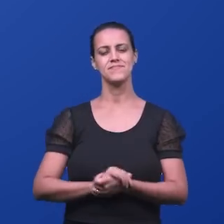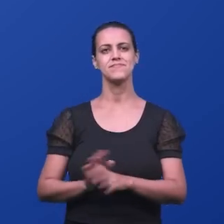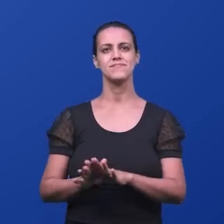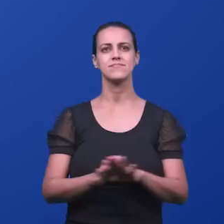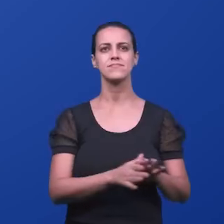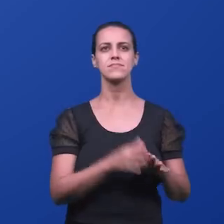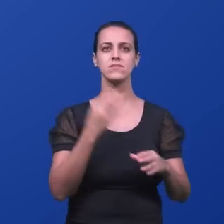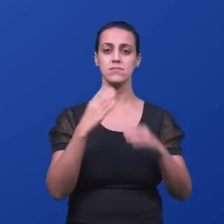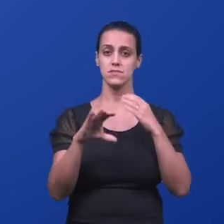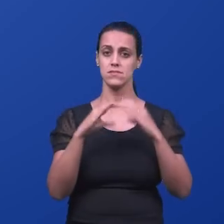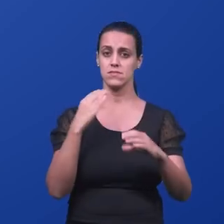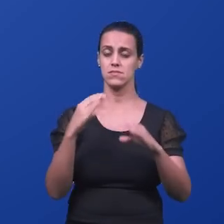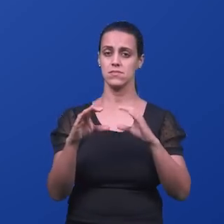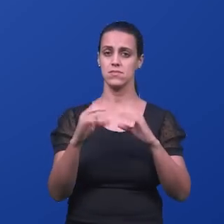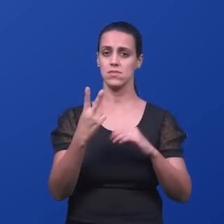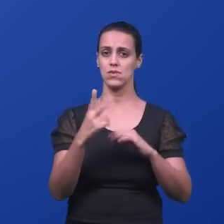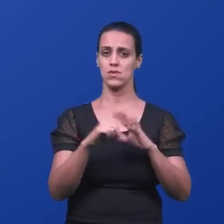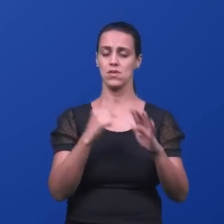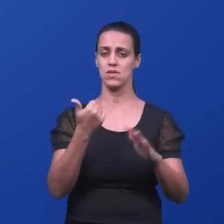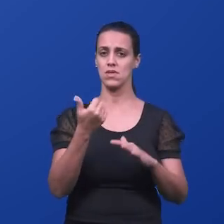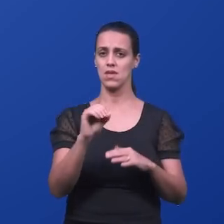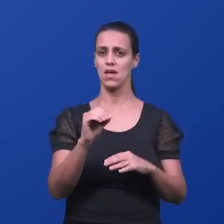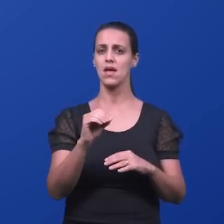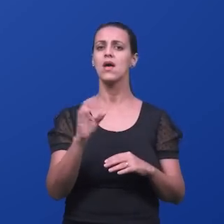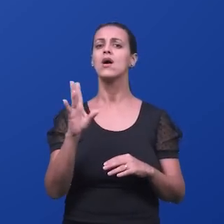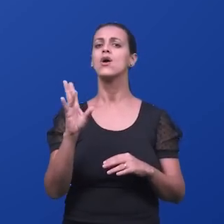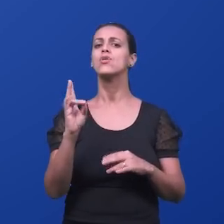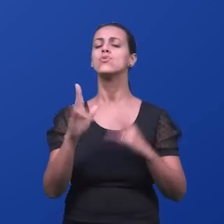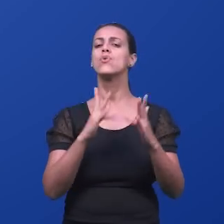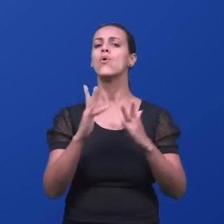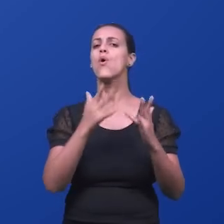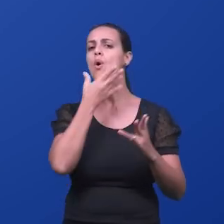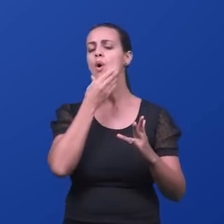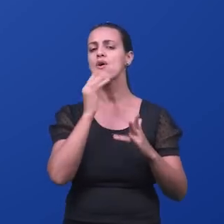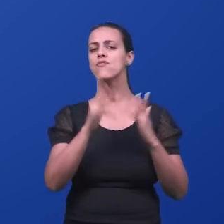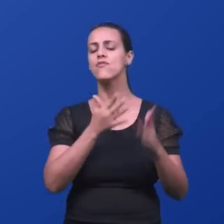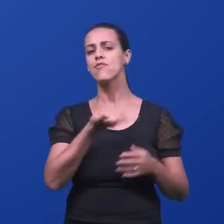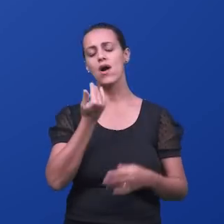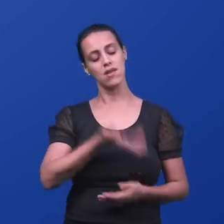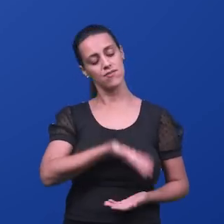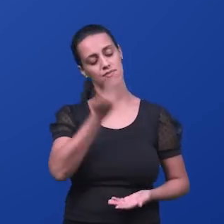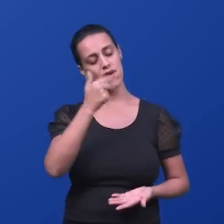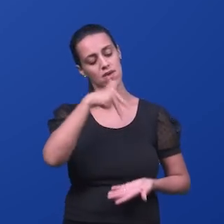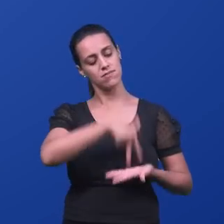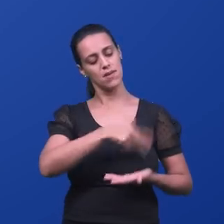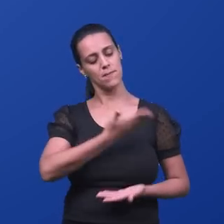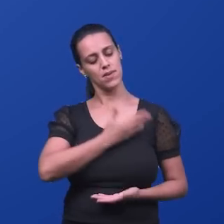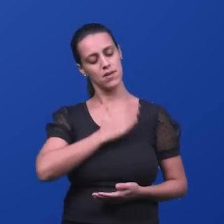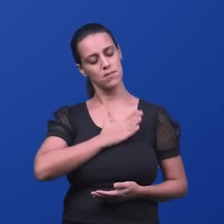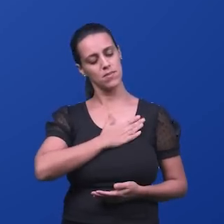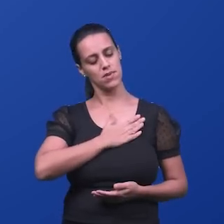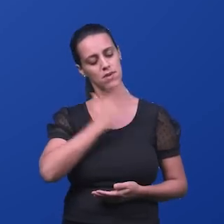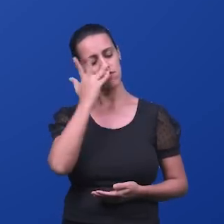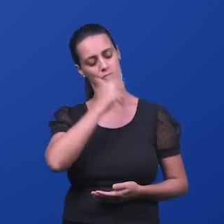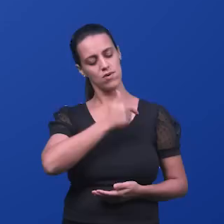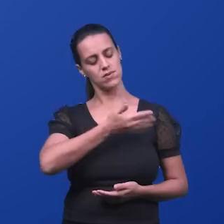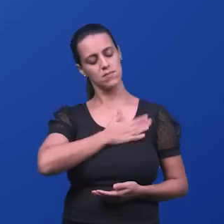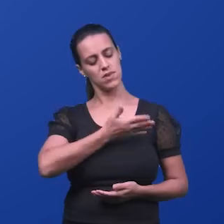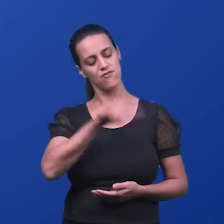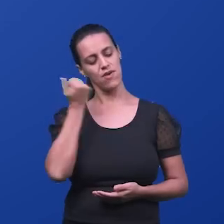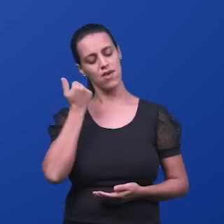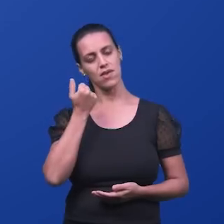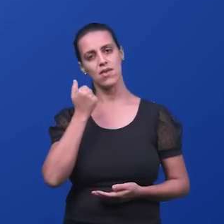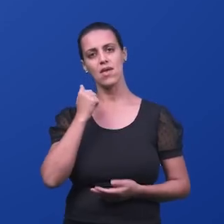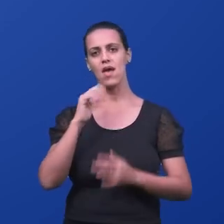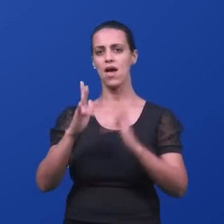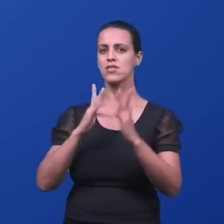Em Cantares 2:10, o noivo diz, levanta-te, amiga minha, formosa minha, e vem. E